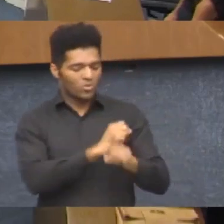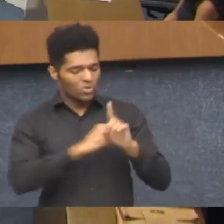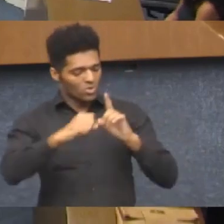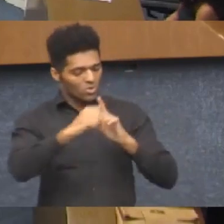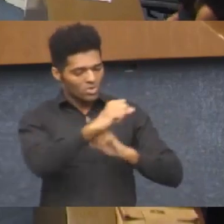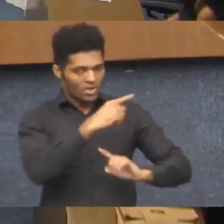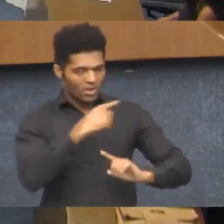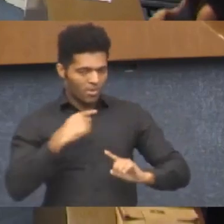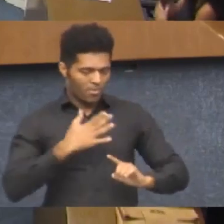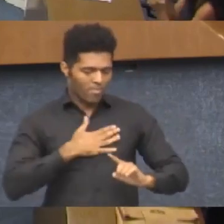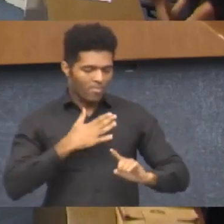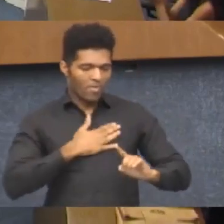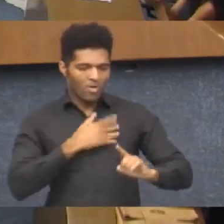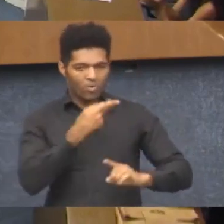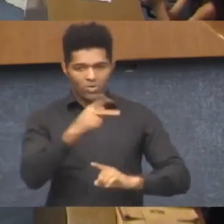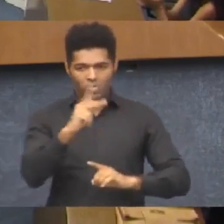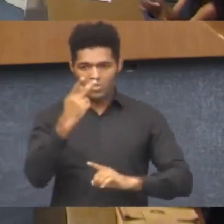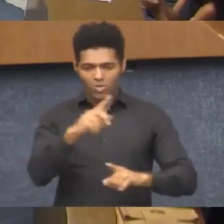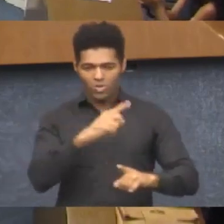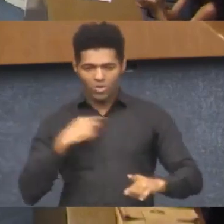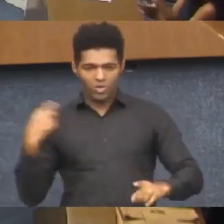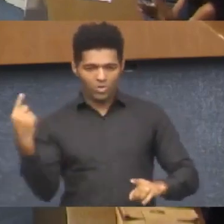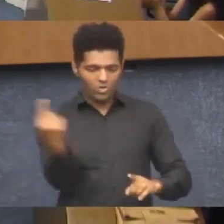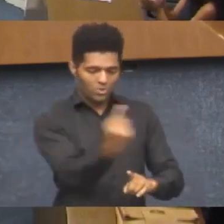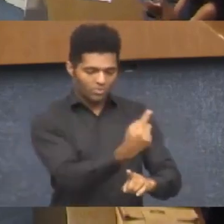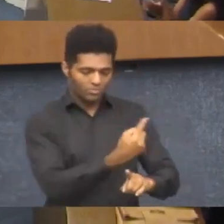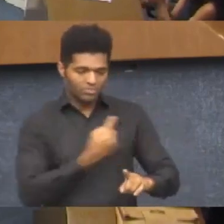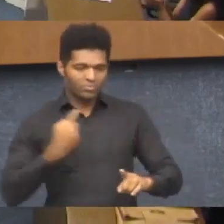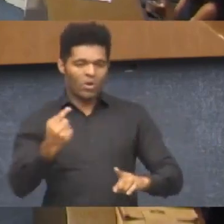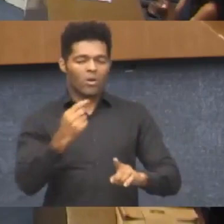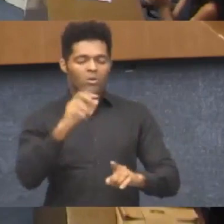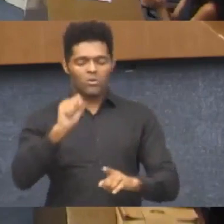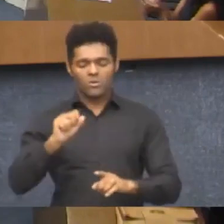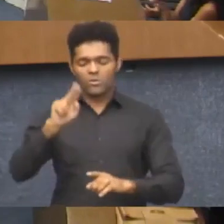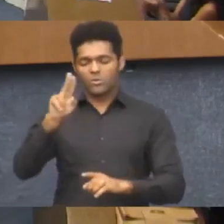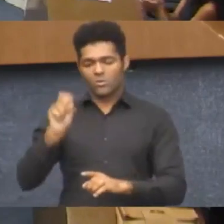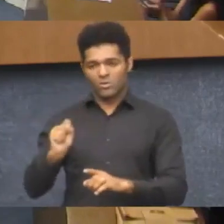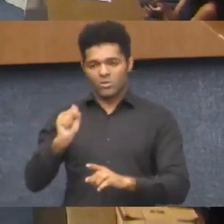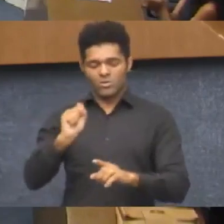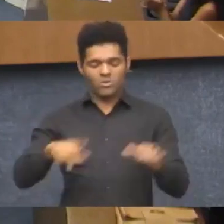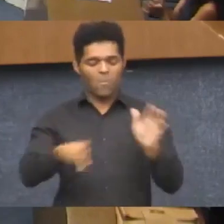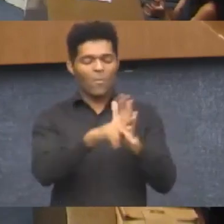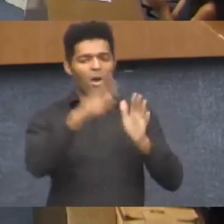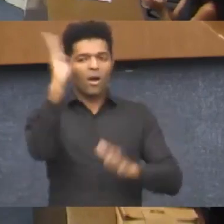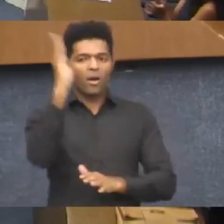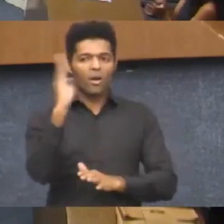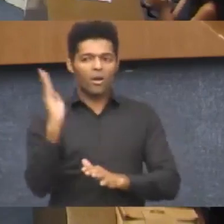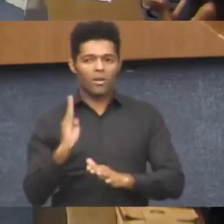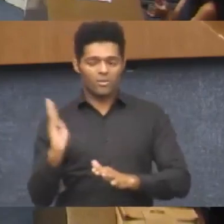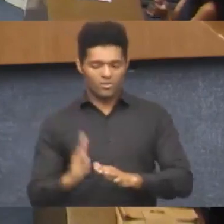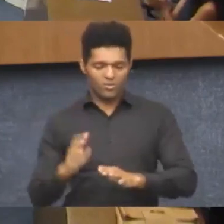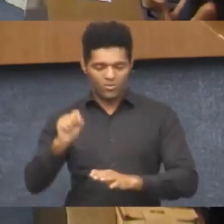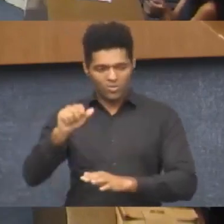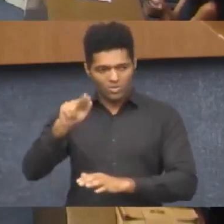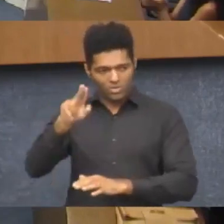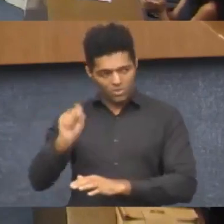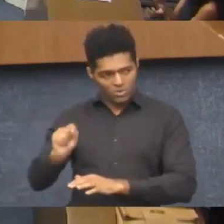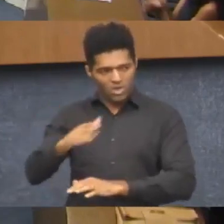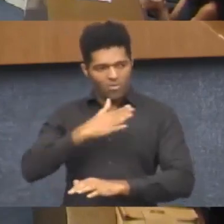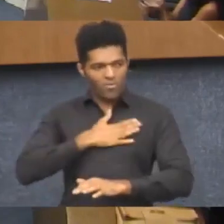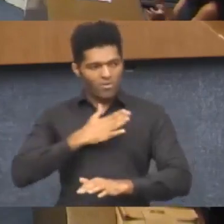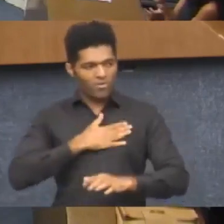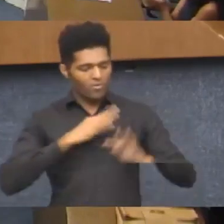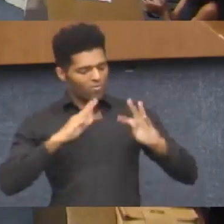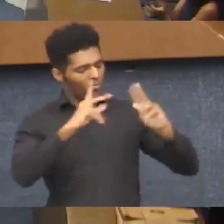resistir pela medicina, pelo SUS e pelo seu tempo. O SUS é meu, o SUS é nosso, o SUS é do Brasil, o SUS